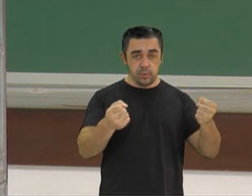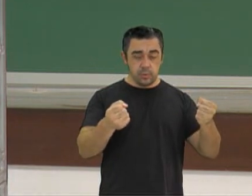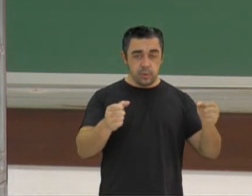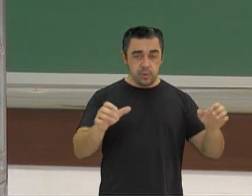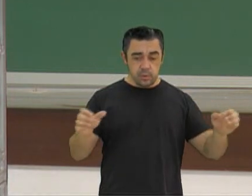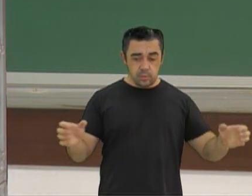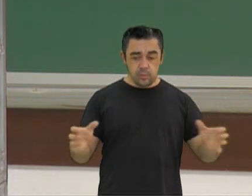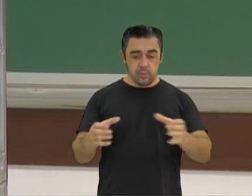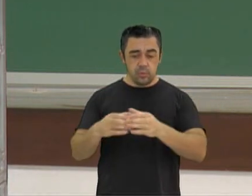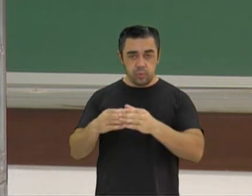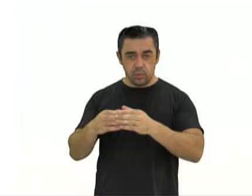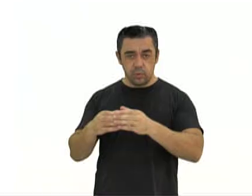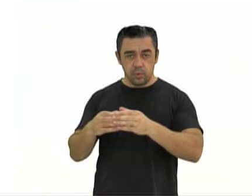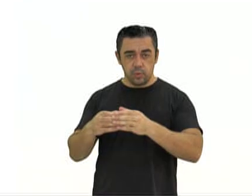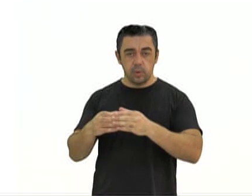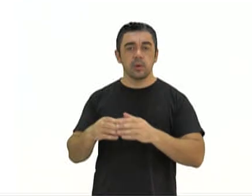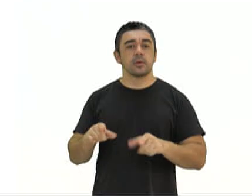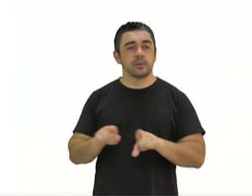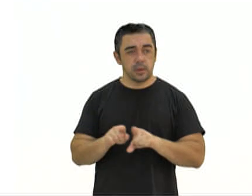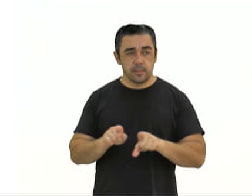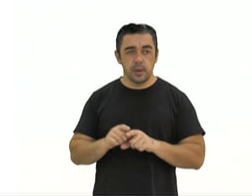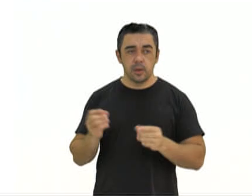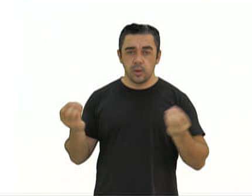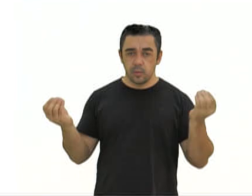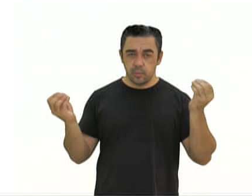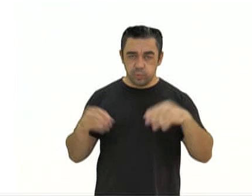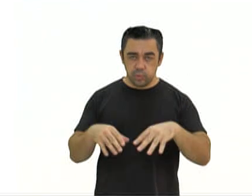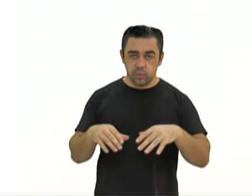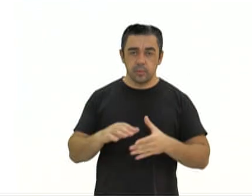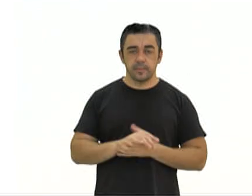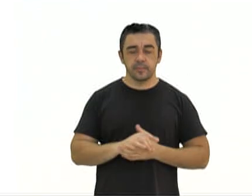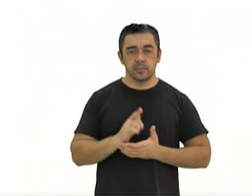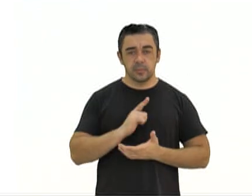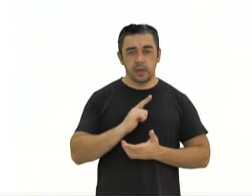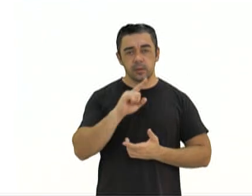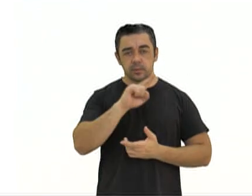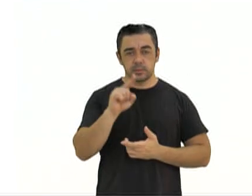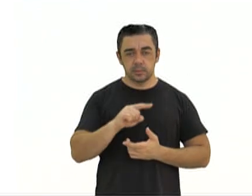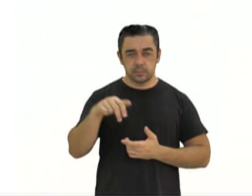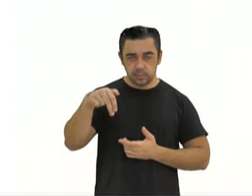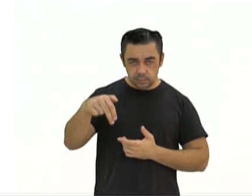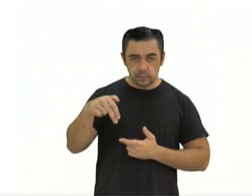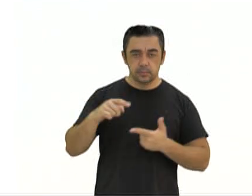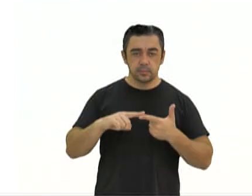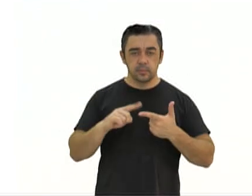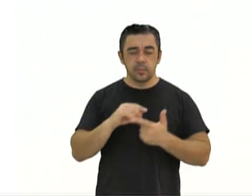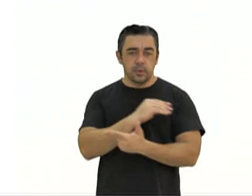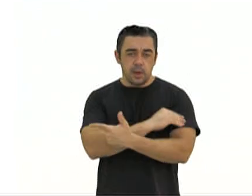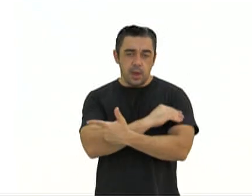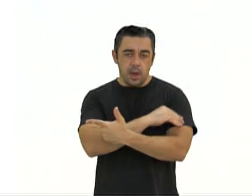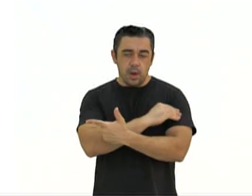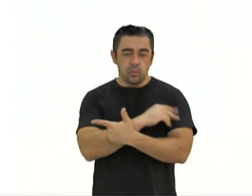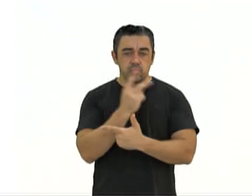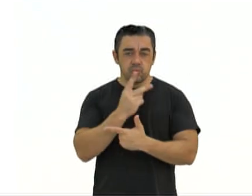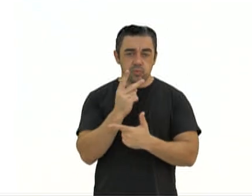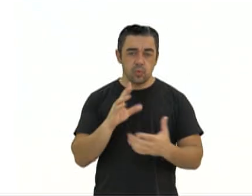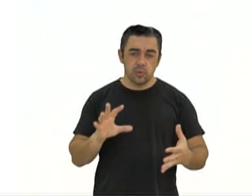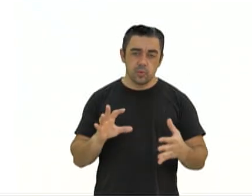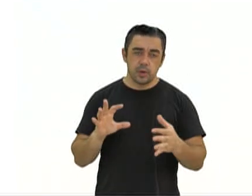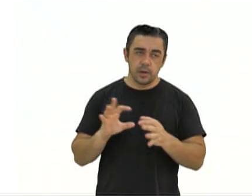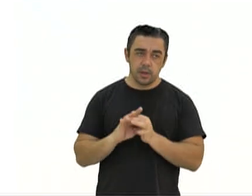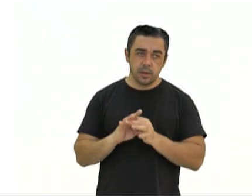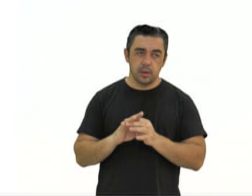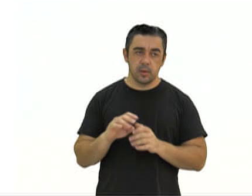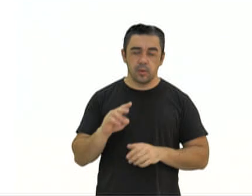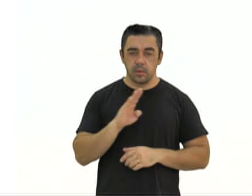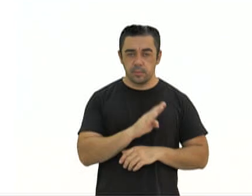reação acontece também, né, como catalisadores, nós temos o zinco e nós temos um álcool. Esse bromo que